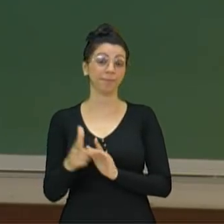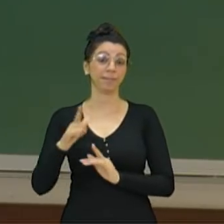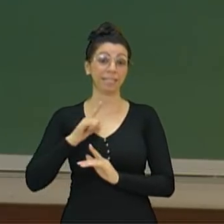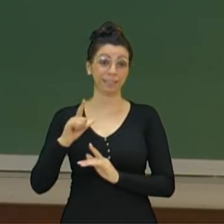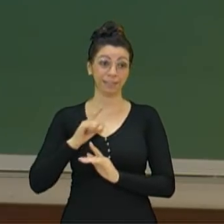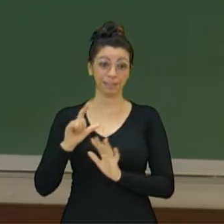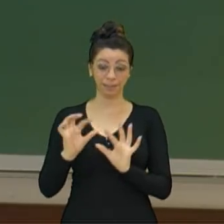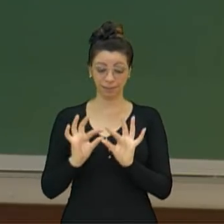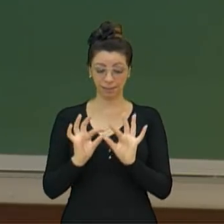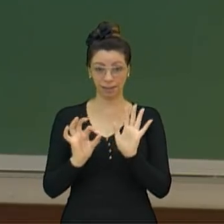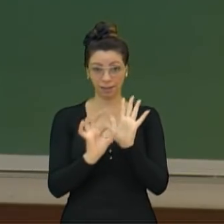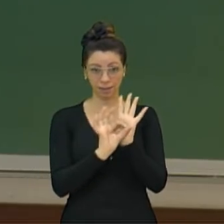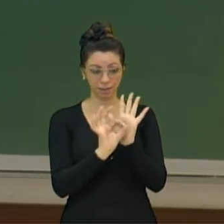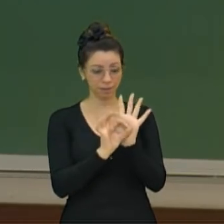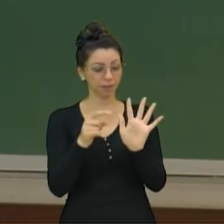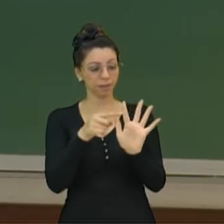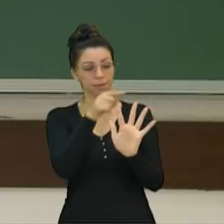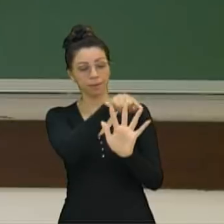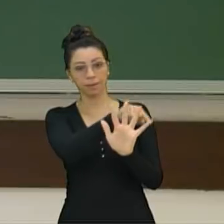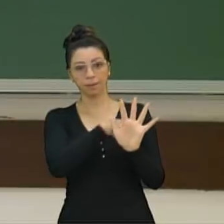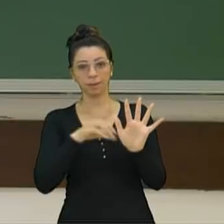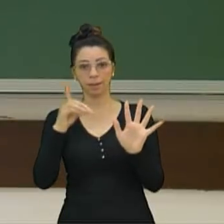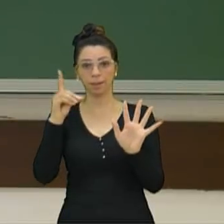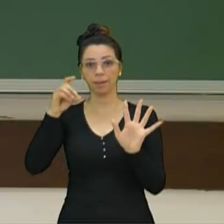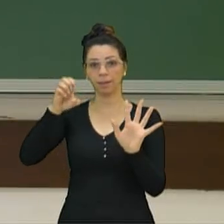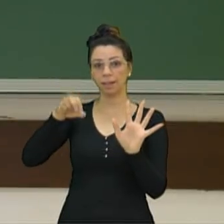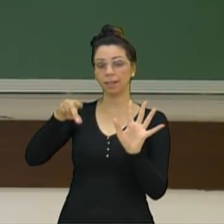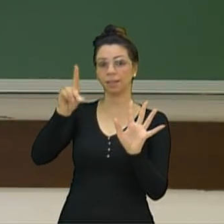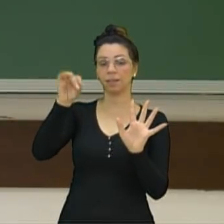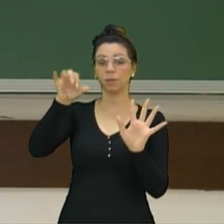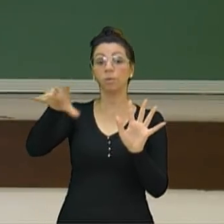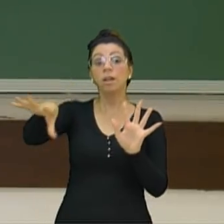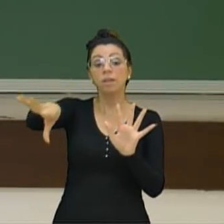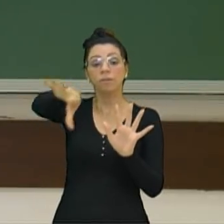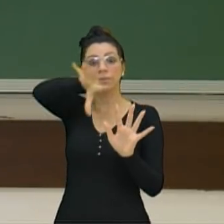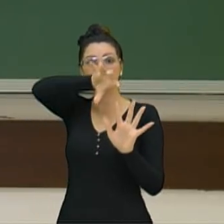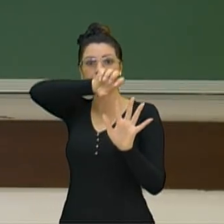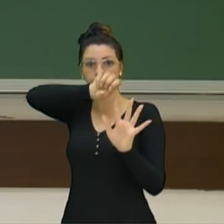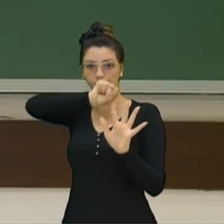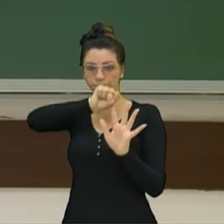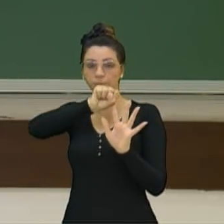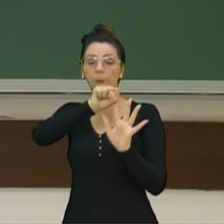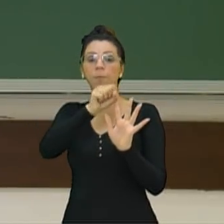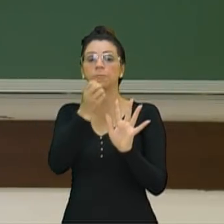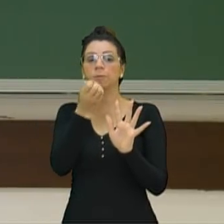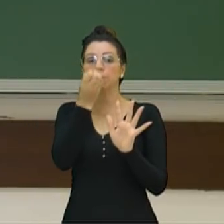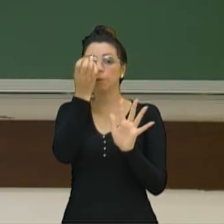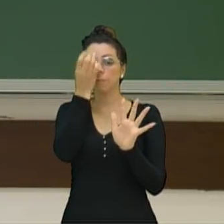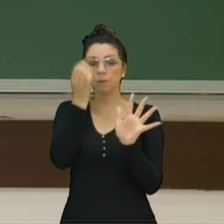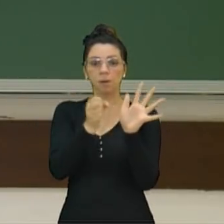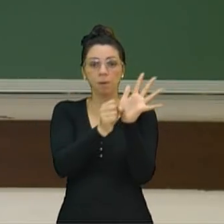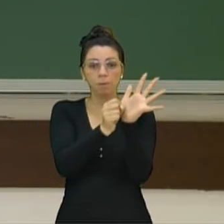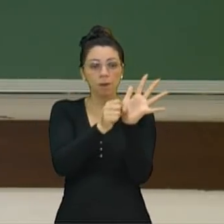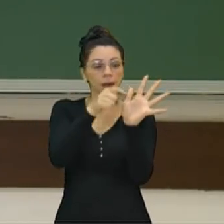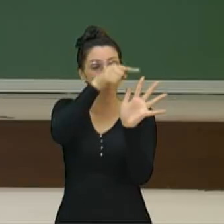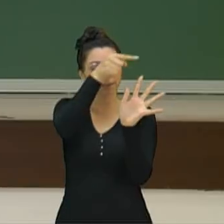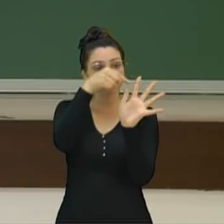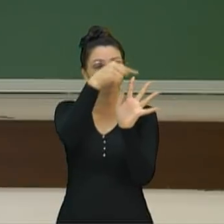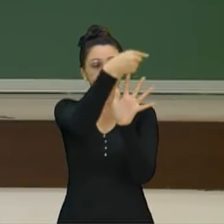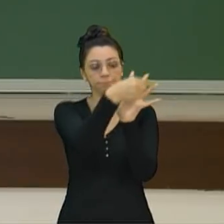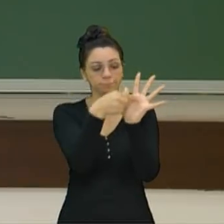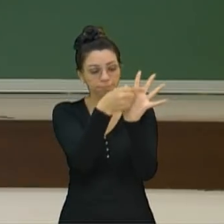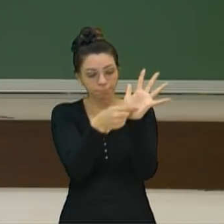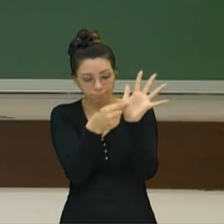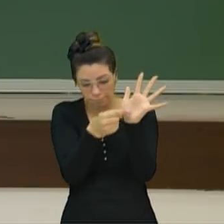corpo celular com os dendritos, onde recebe esta informação, conduz até o axônio e nas